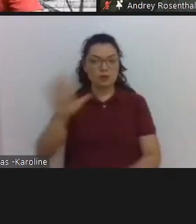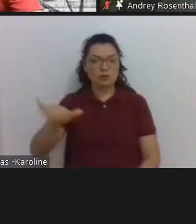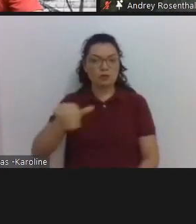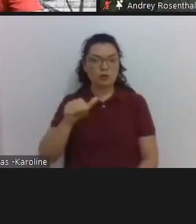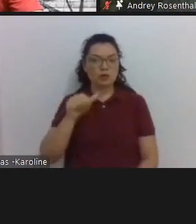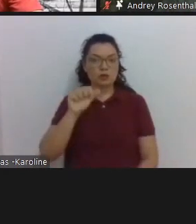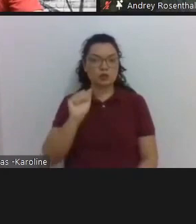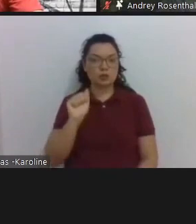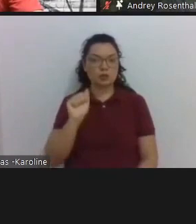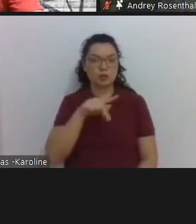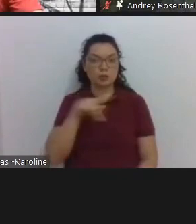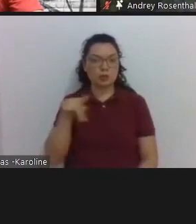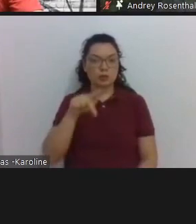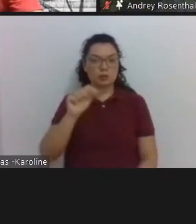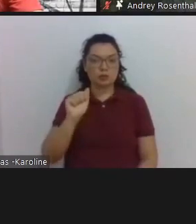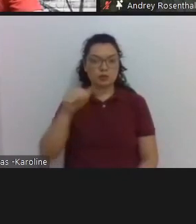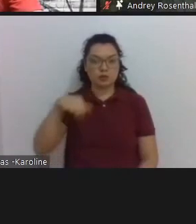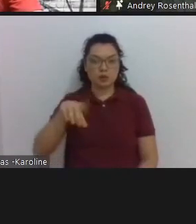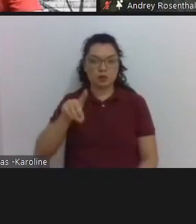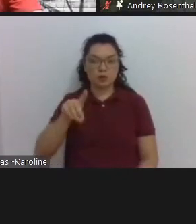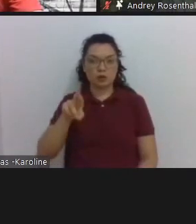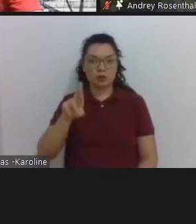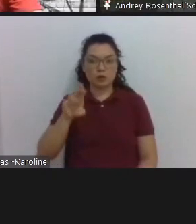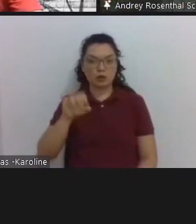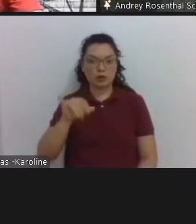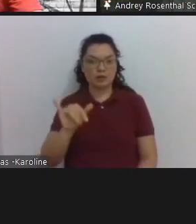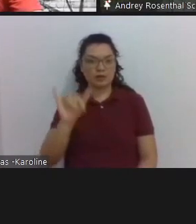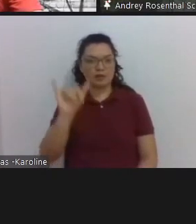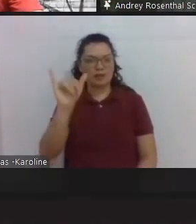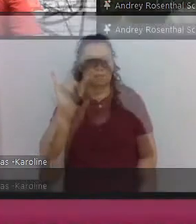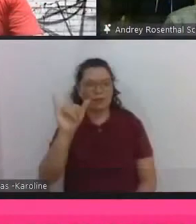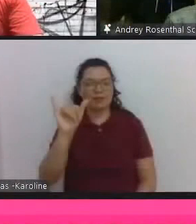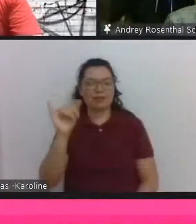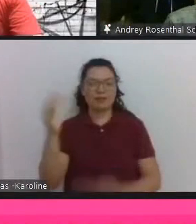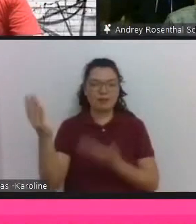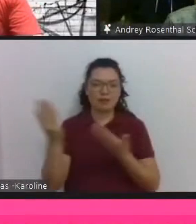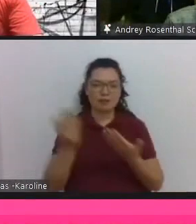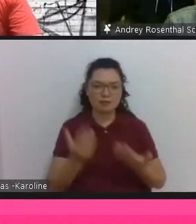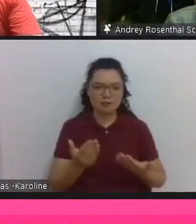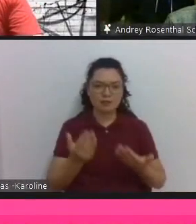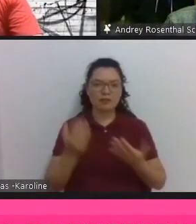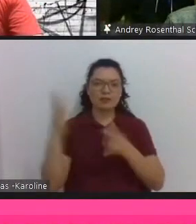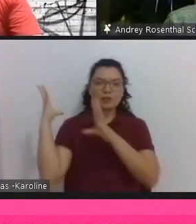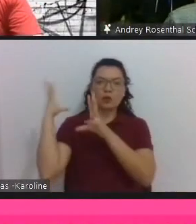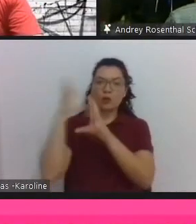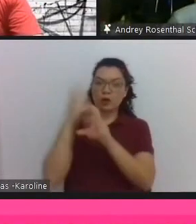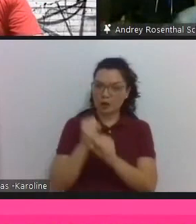fazer um balanço do evento. Obrigada, professor Andrei.